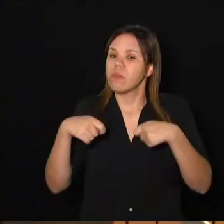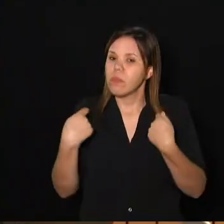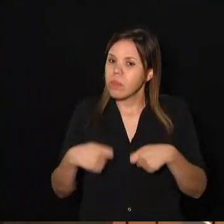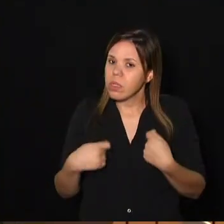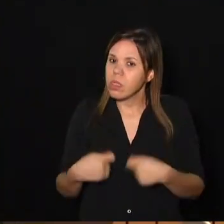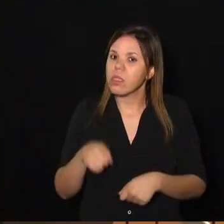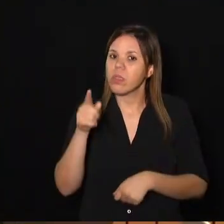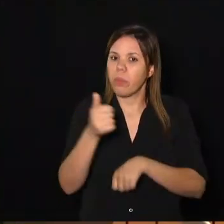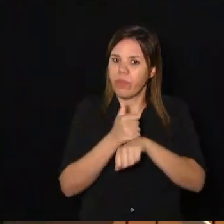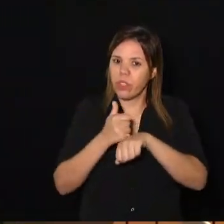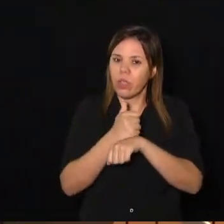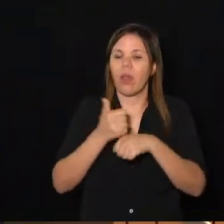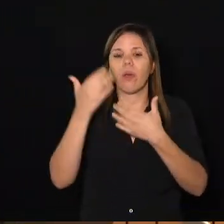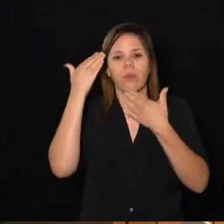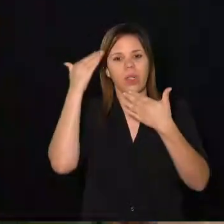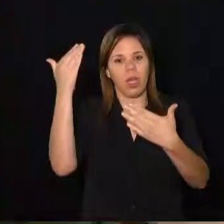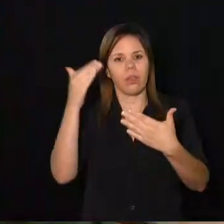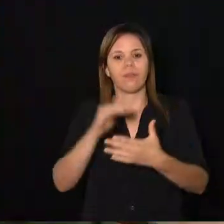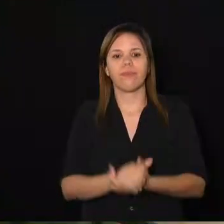optometristas muito obrigado